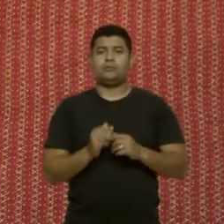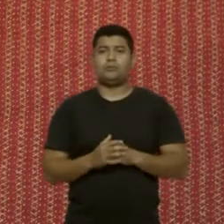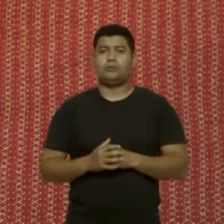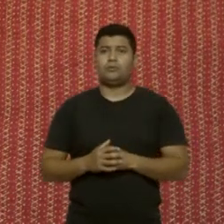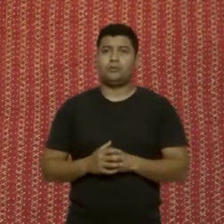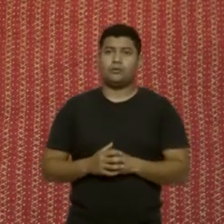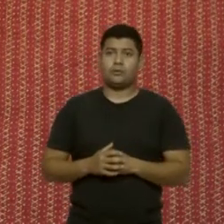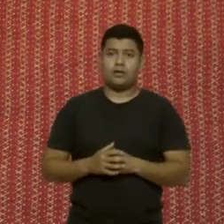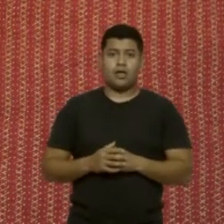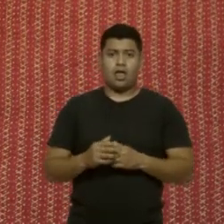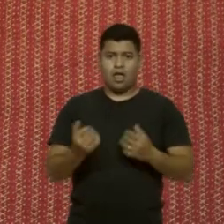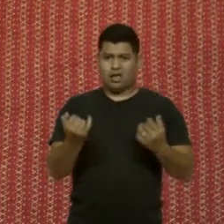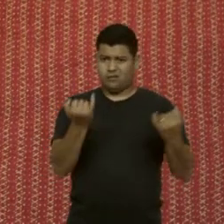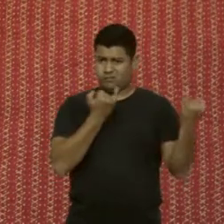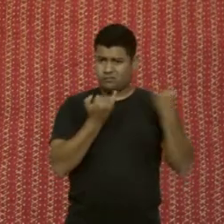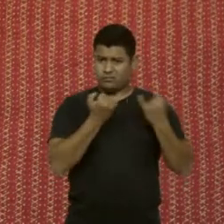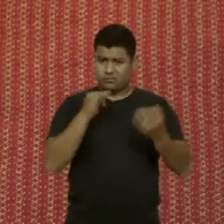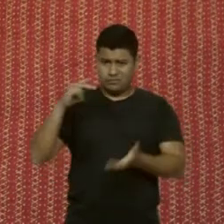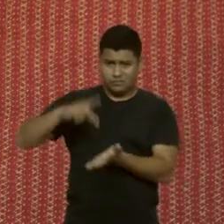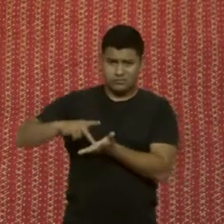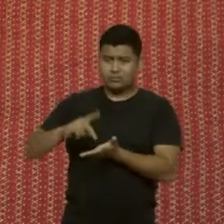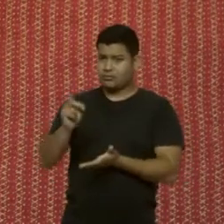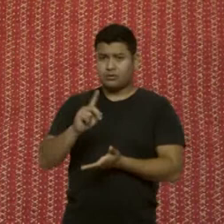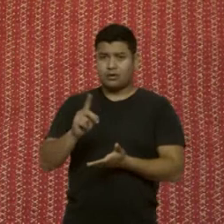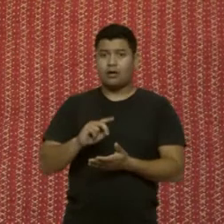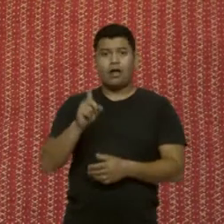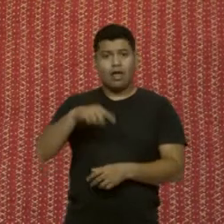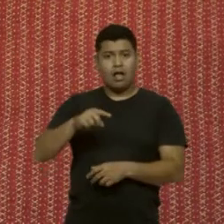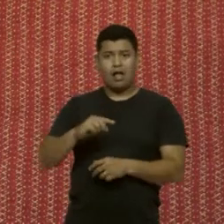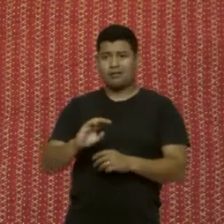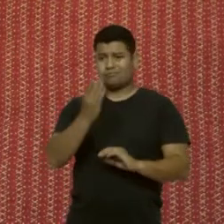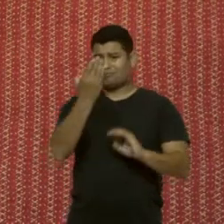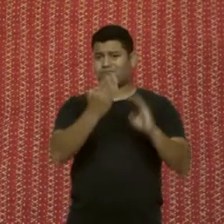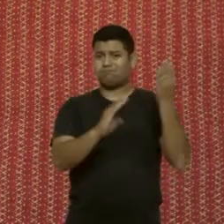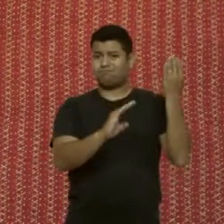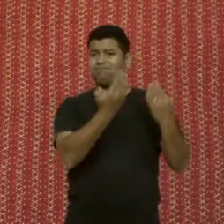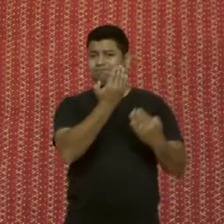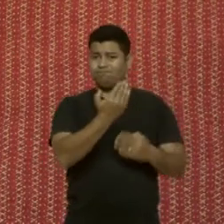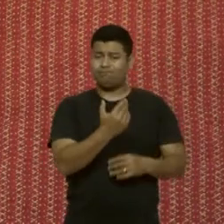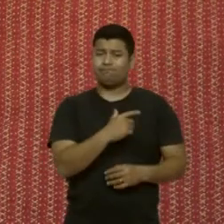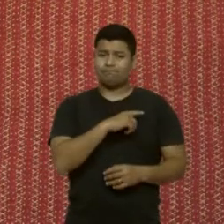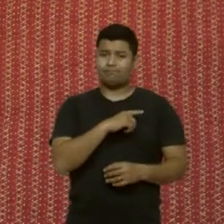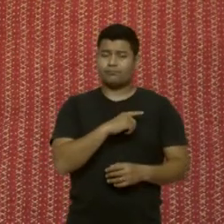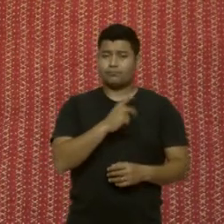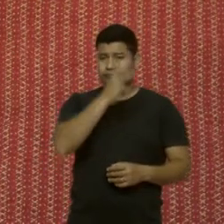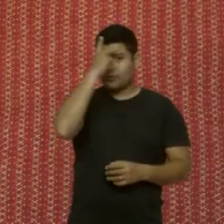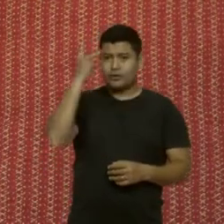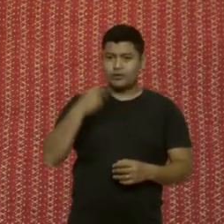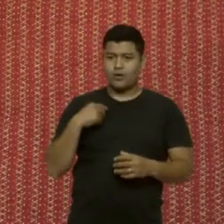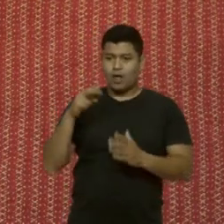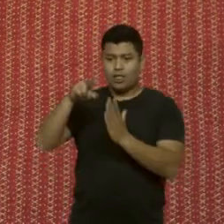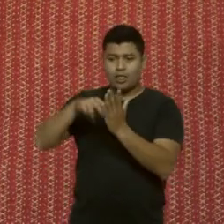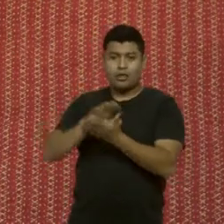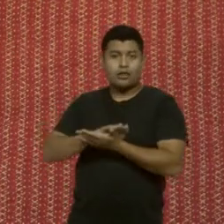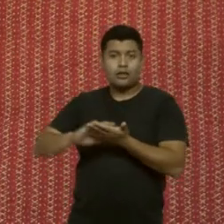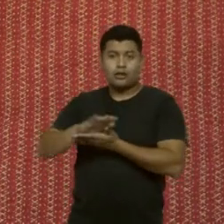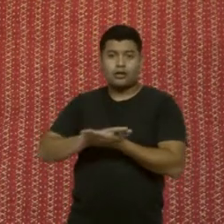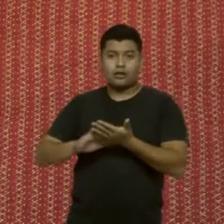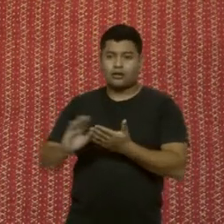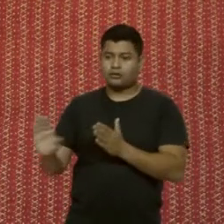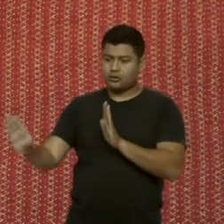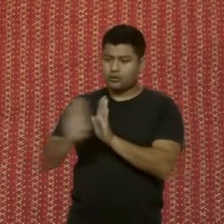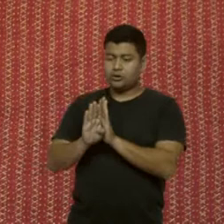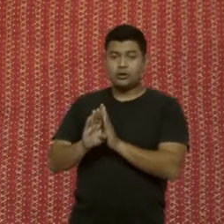não é notícia, não é fato, é fake mesmo, são notícias falsas que as pessoas nem leem, recebem e têm aquilo